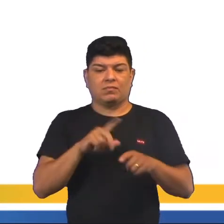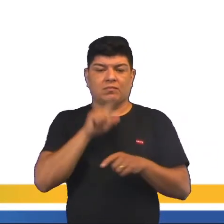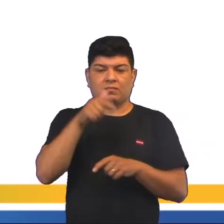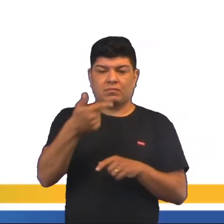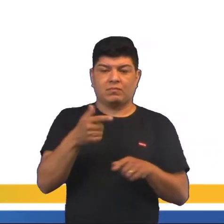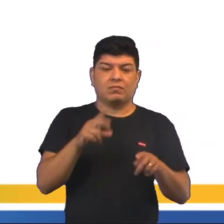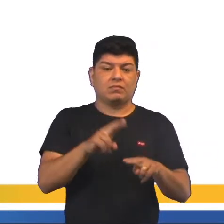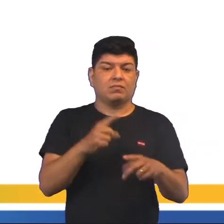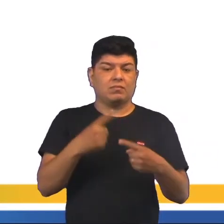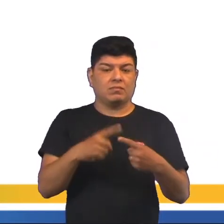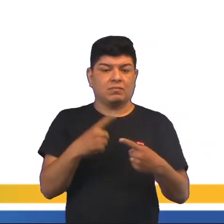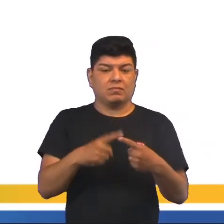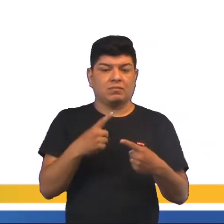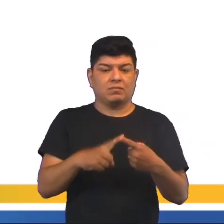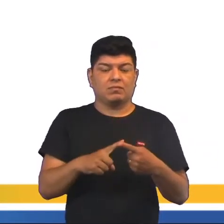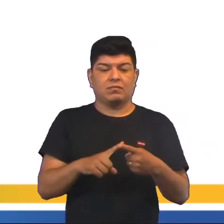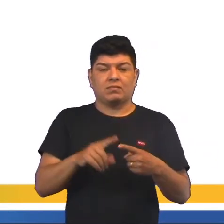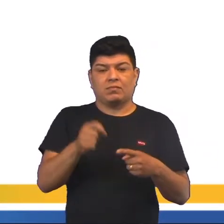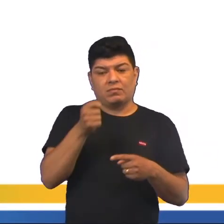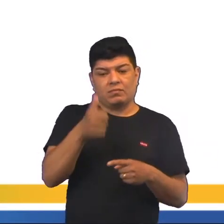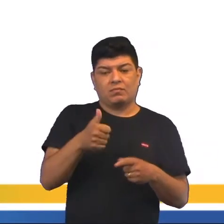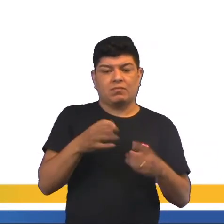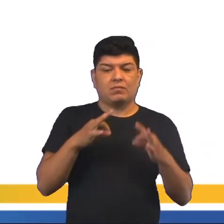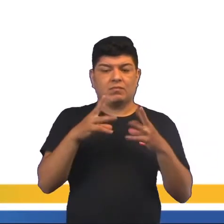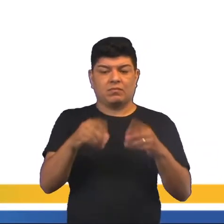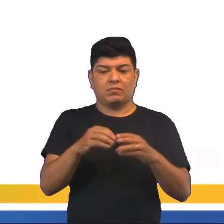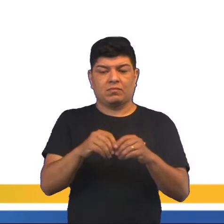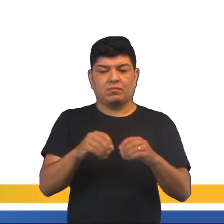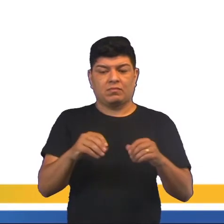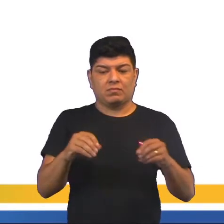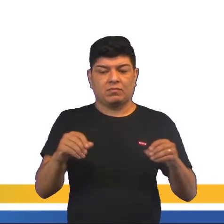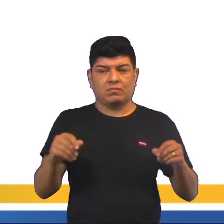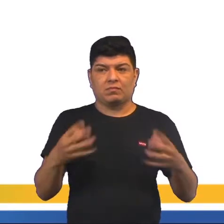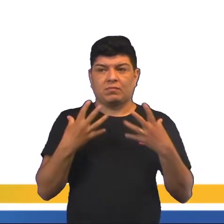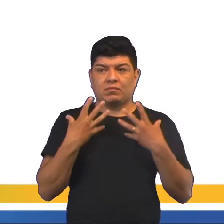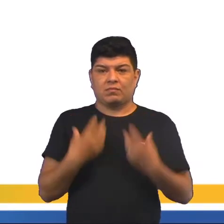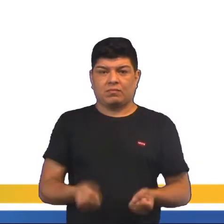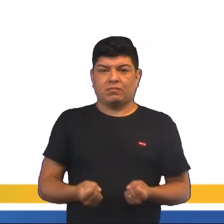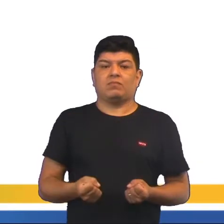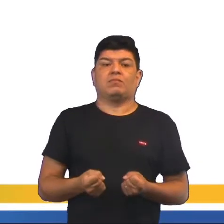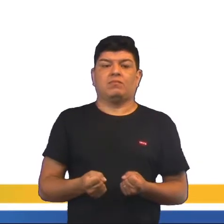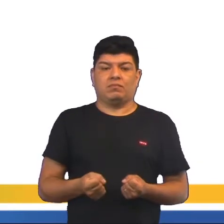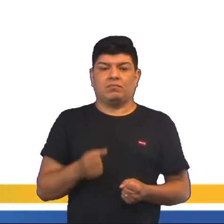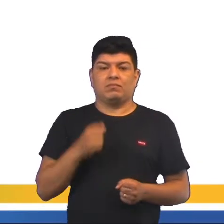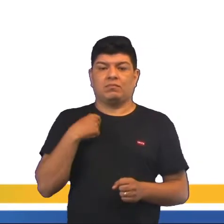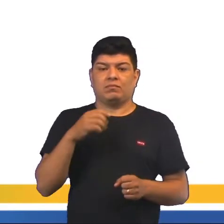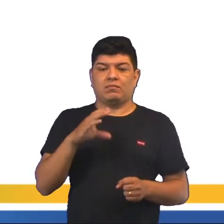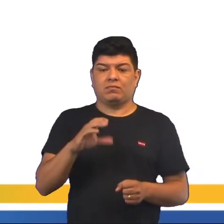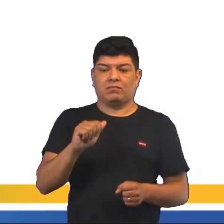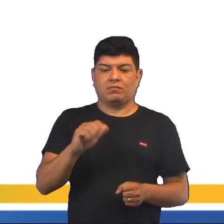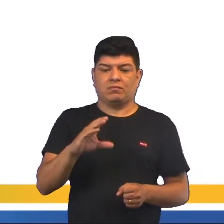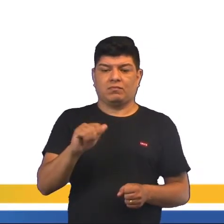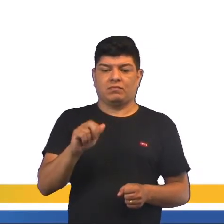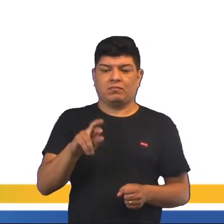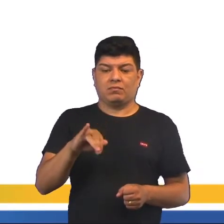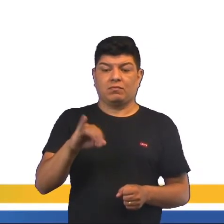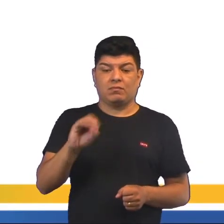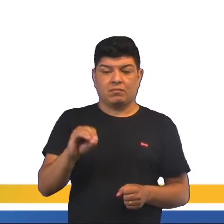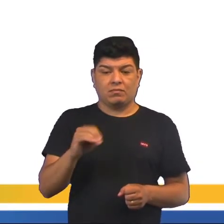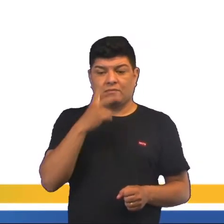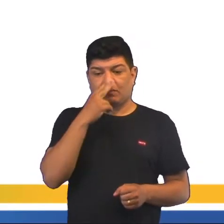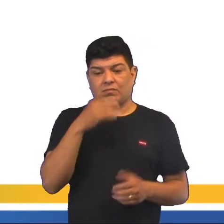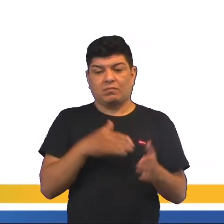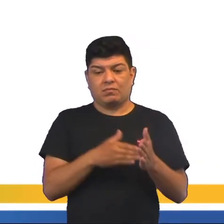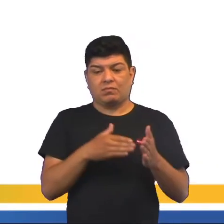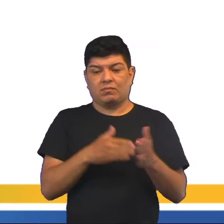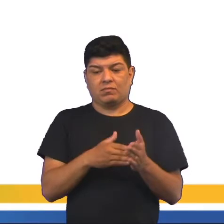outros produtos. Por quê? Porque quase todo o solo dali recebe corretivo de calcário. Então essa é uma